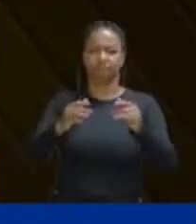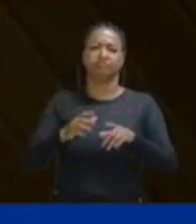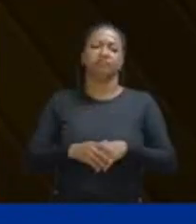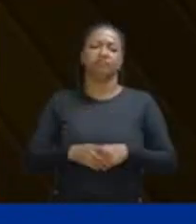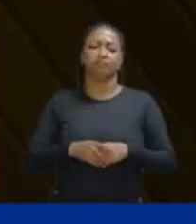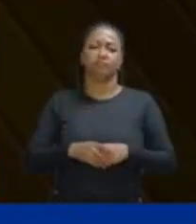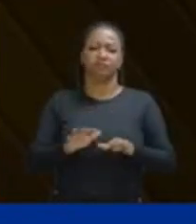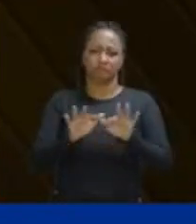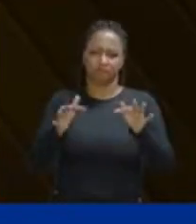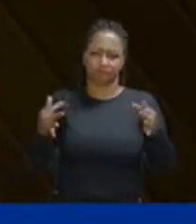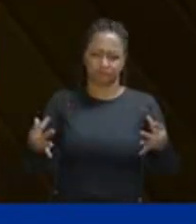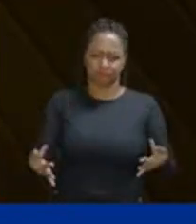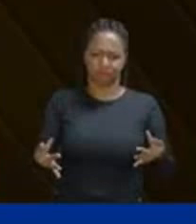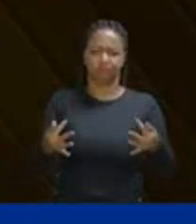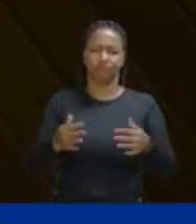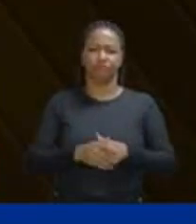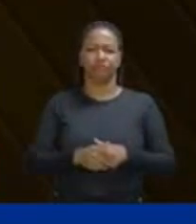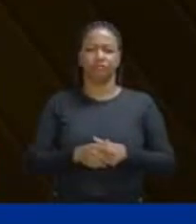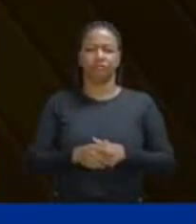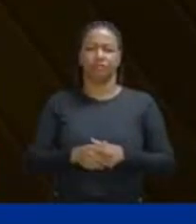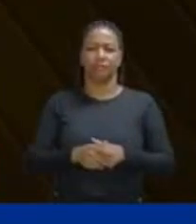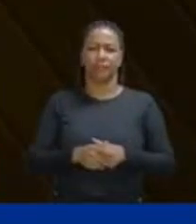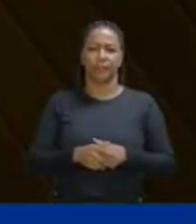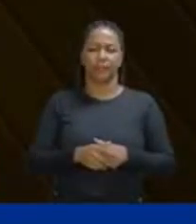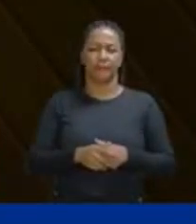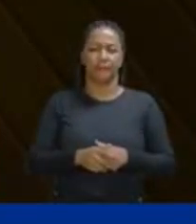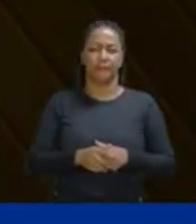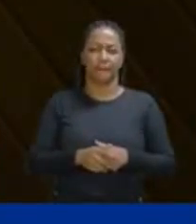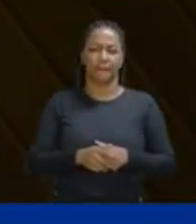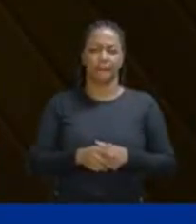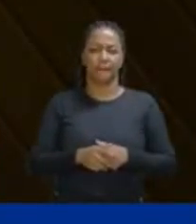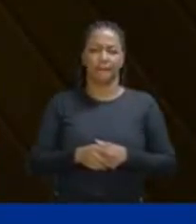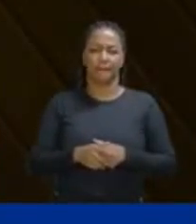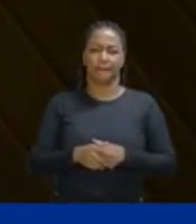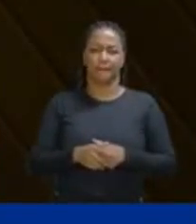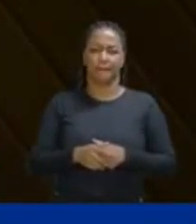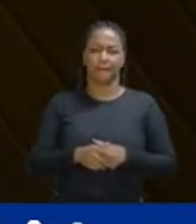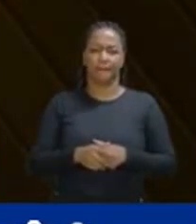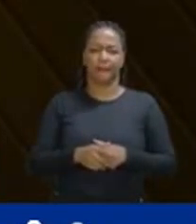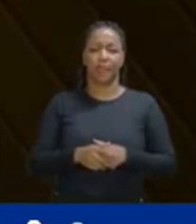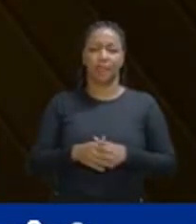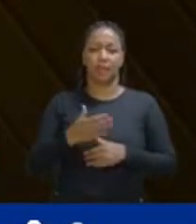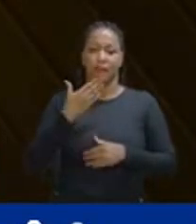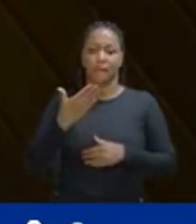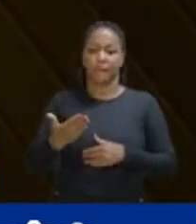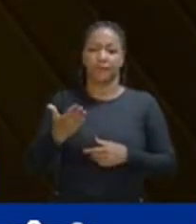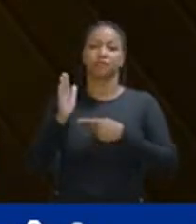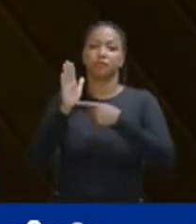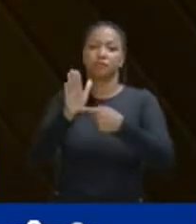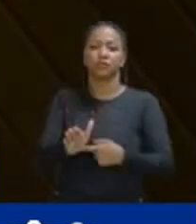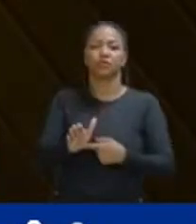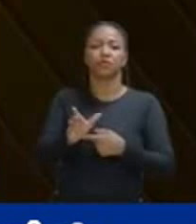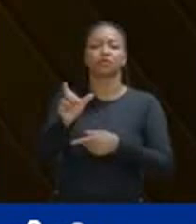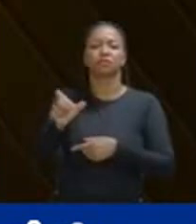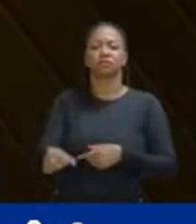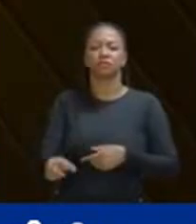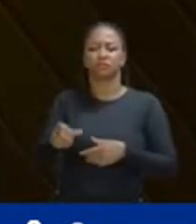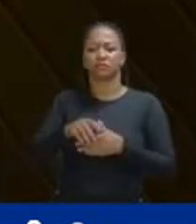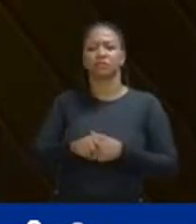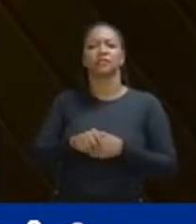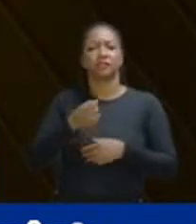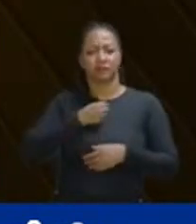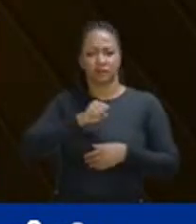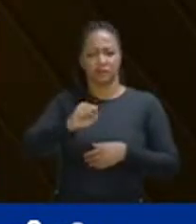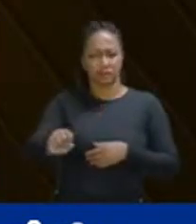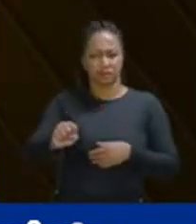petição. Fecho aspas, cita aqui o precedente do STJ. Na petição apresentada pelo recorrente, foi defendida